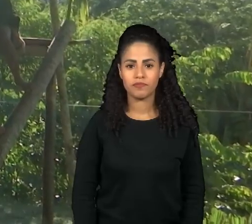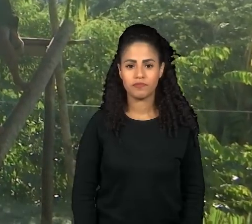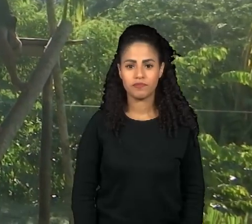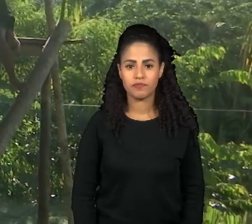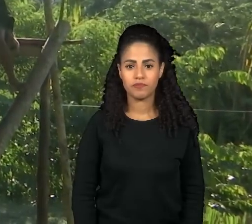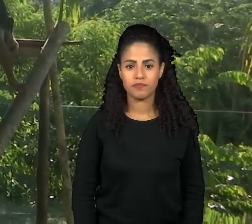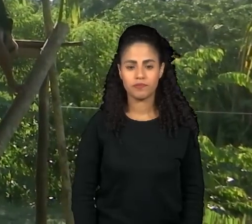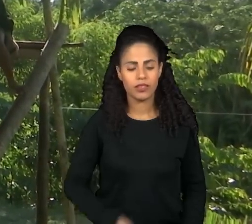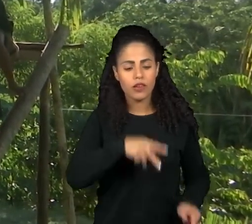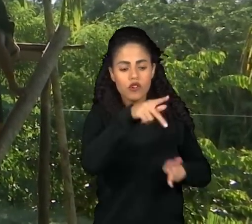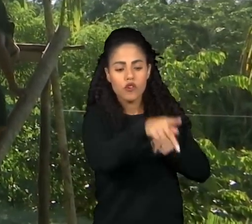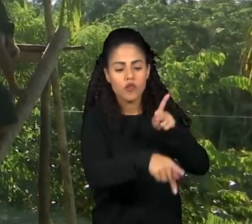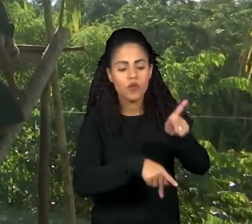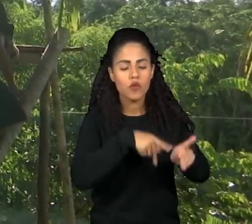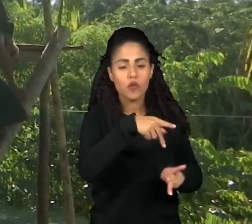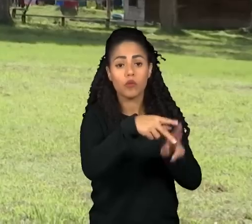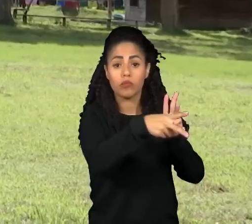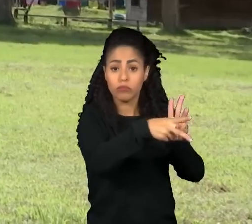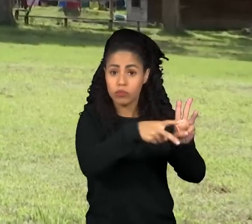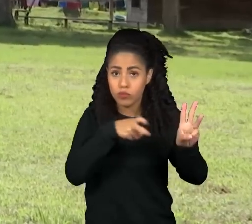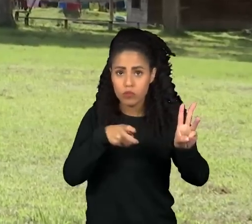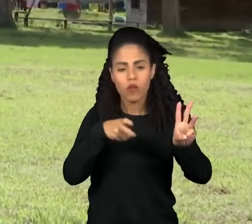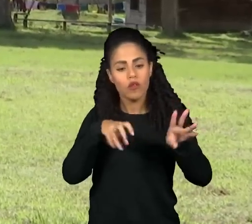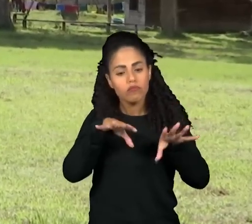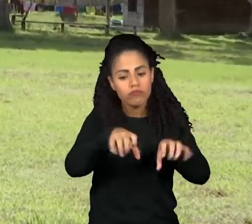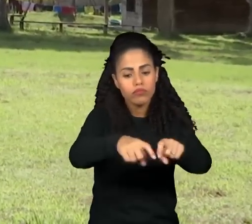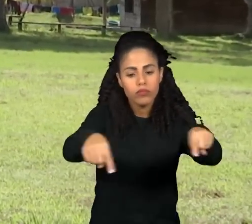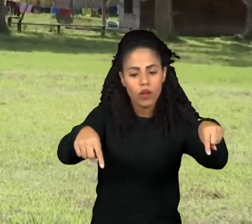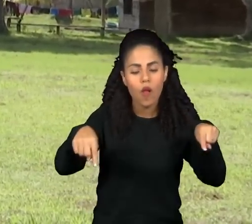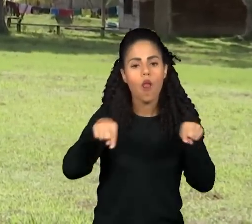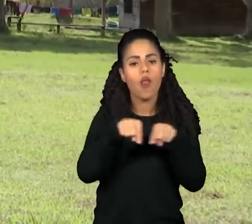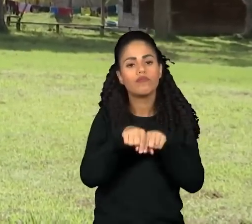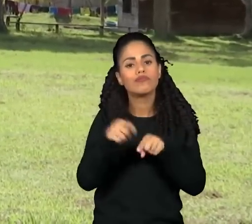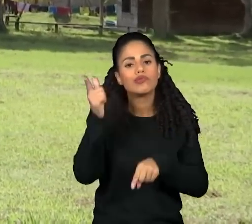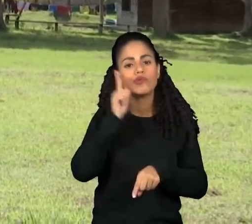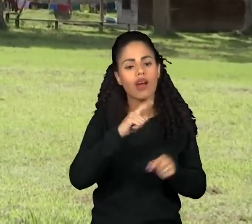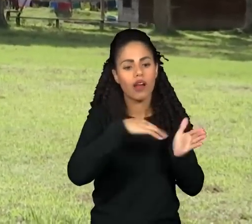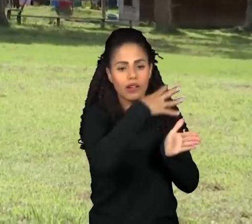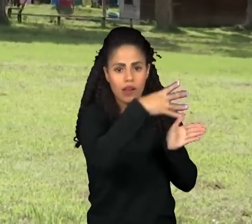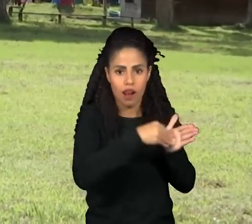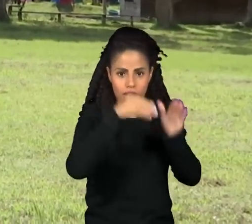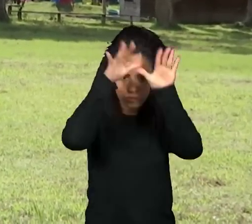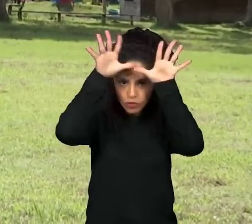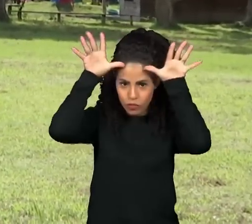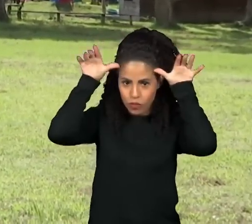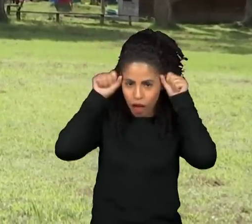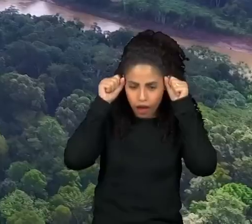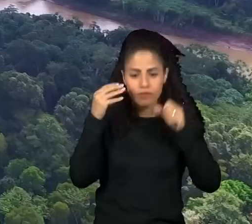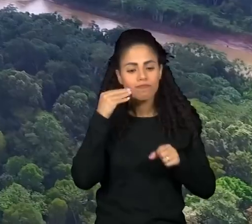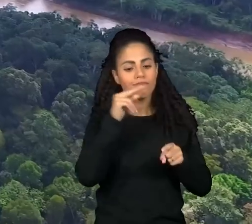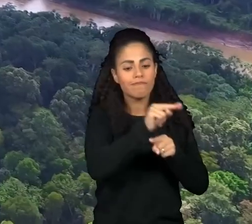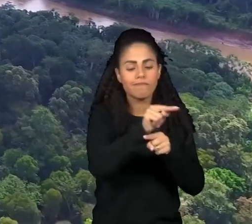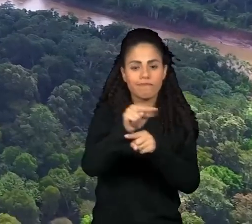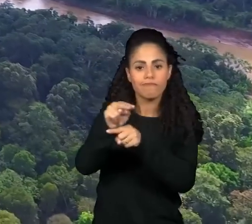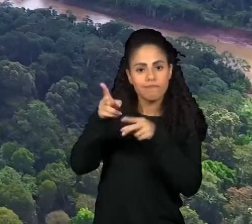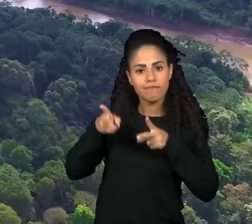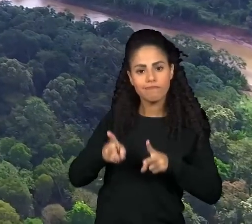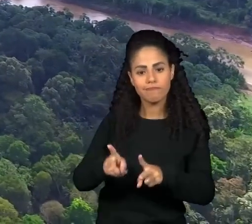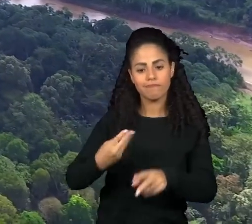O povo indígena Axaninca recupera áreas desmatadas da Amazônia no Acre.